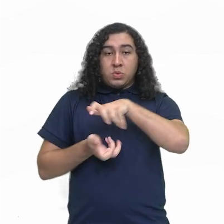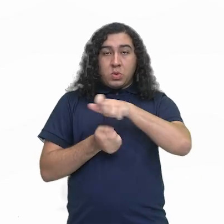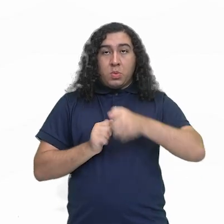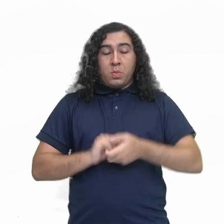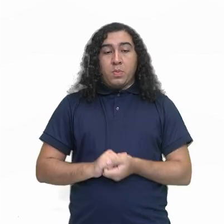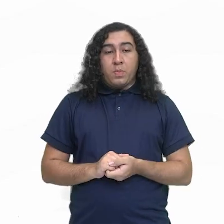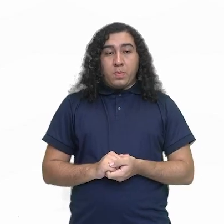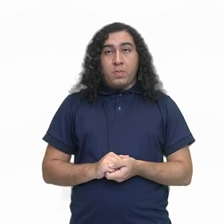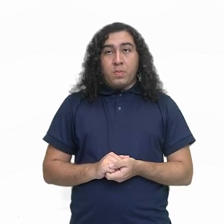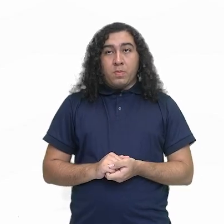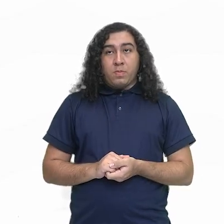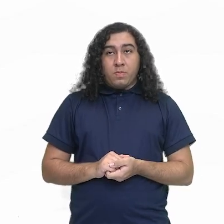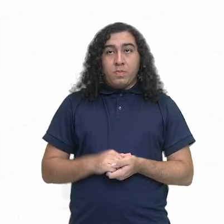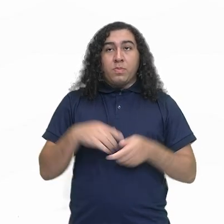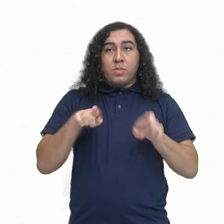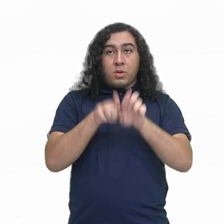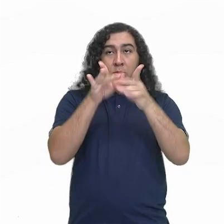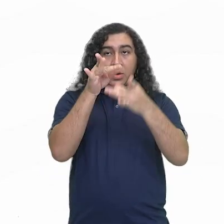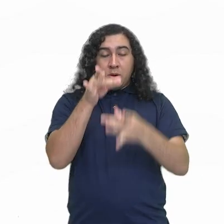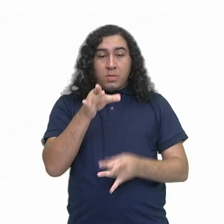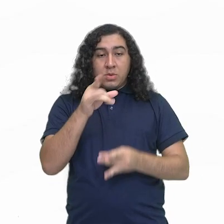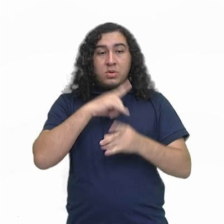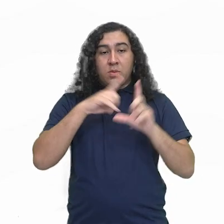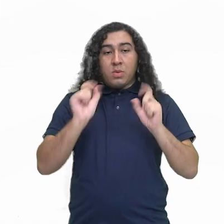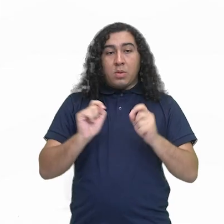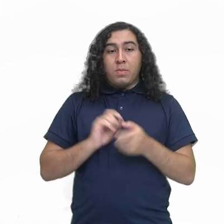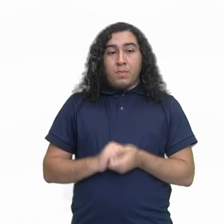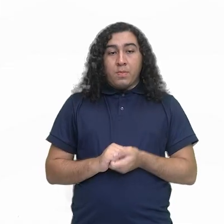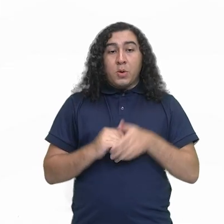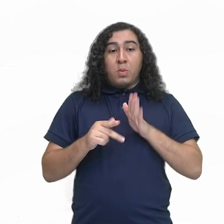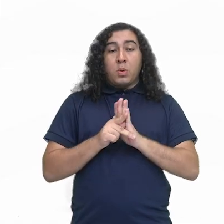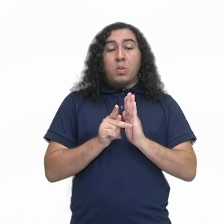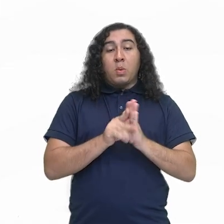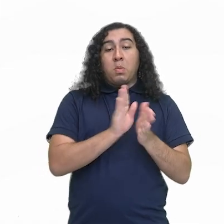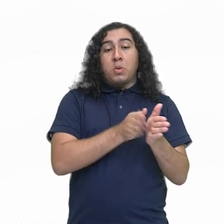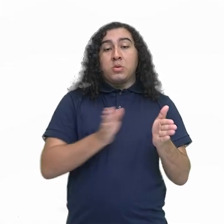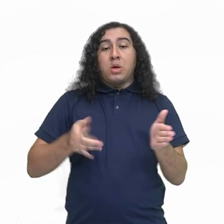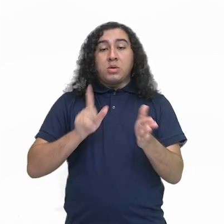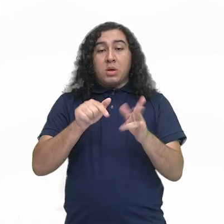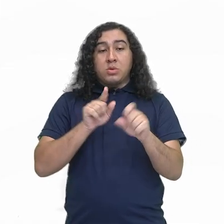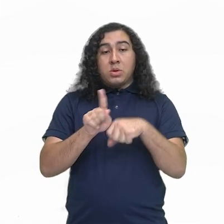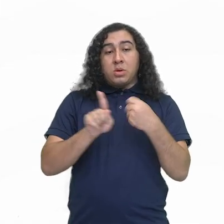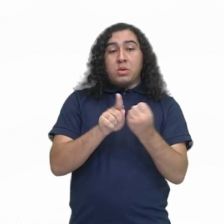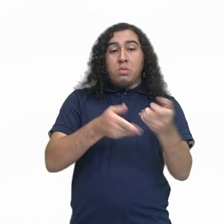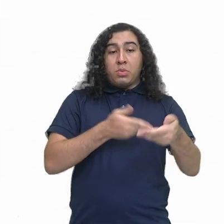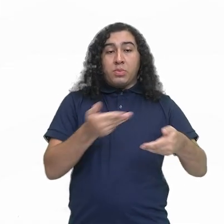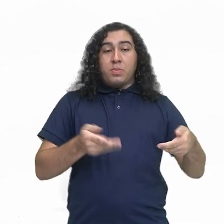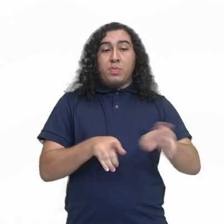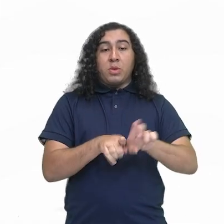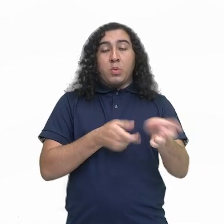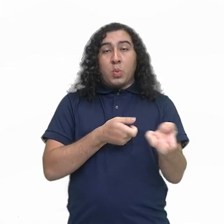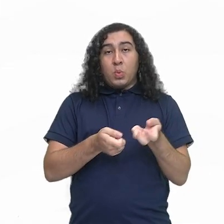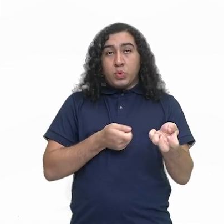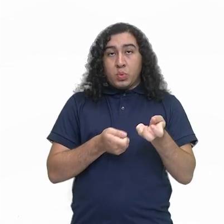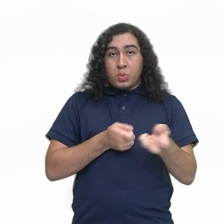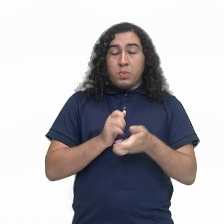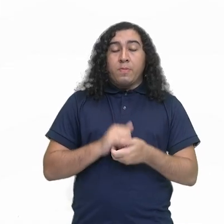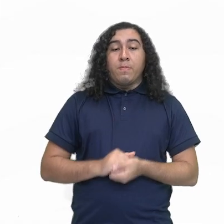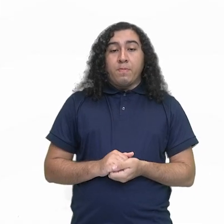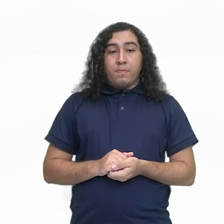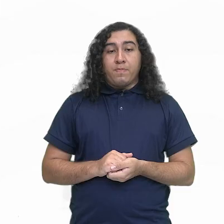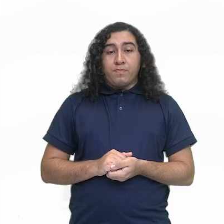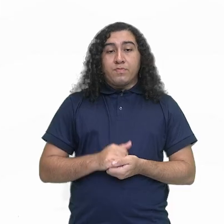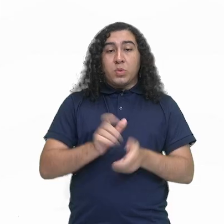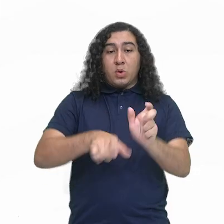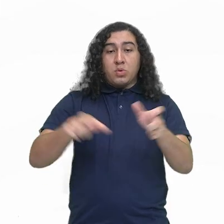e mundial. E como detalhamento nós temos os processos de socialização e controle